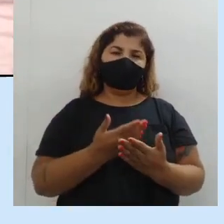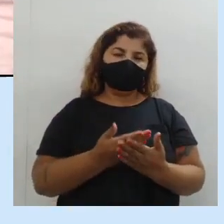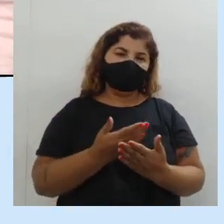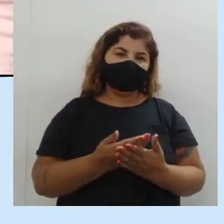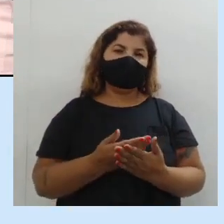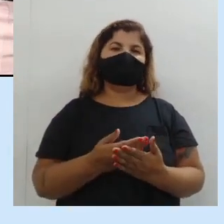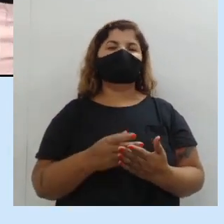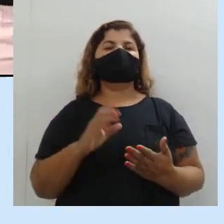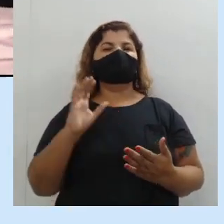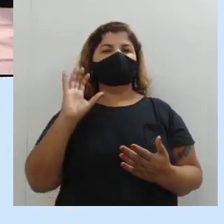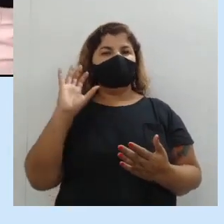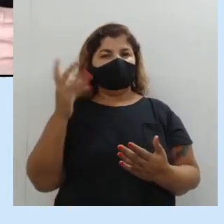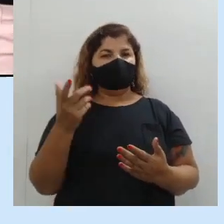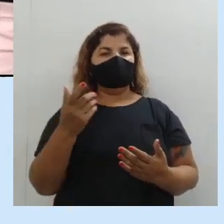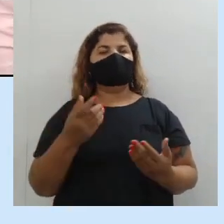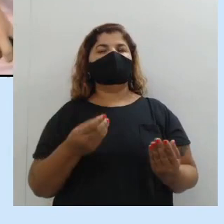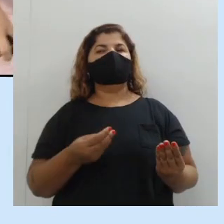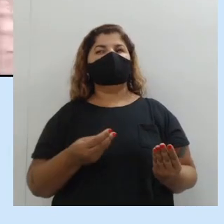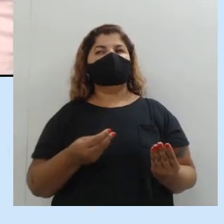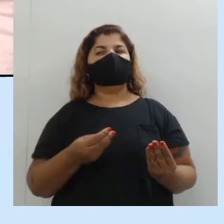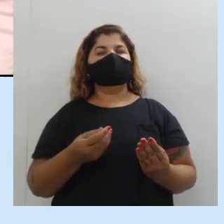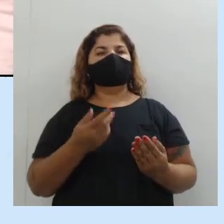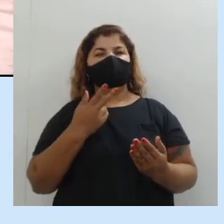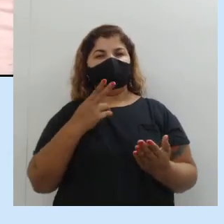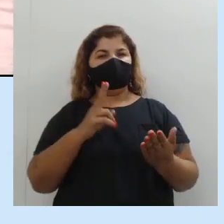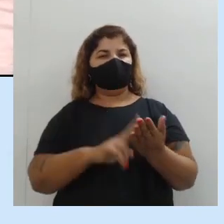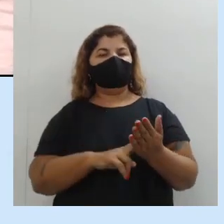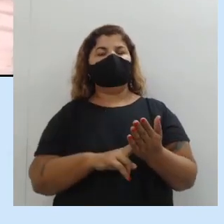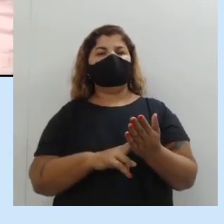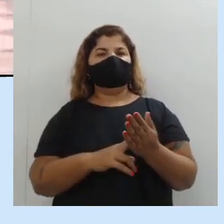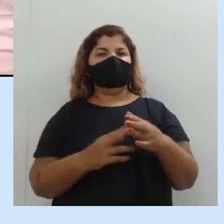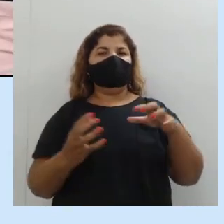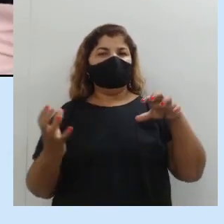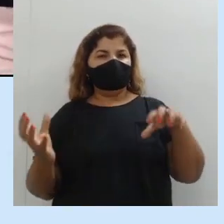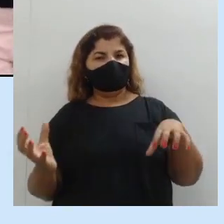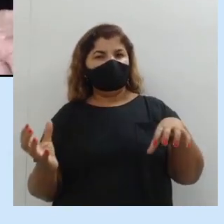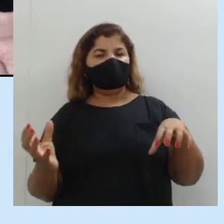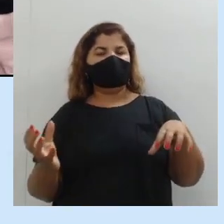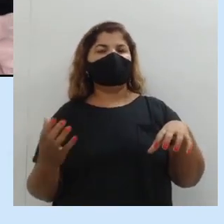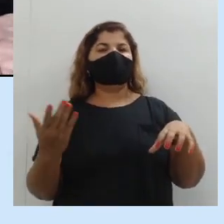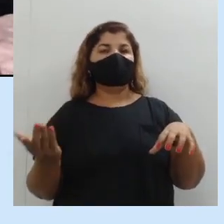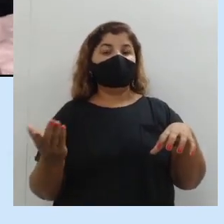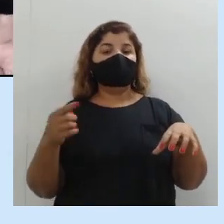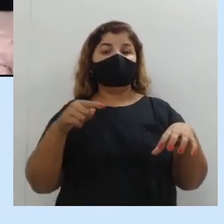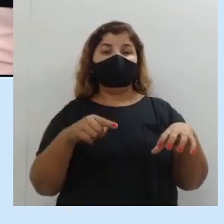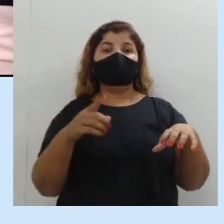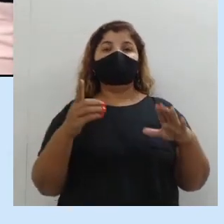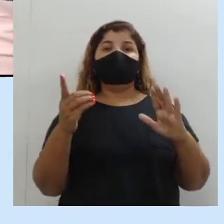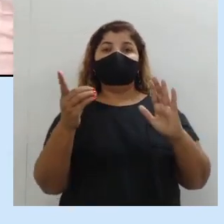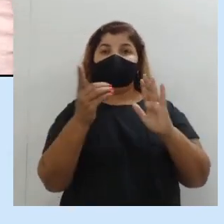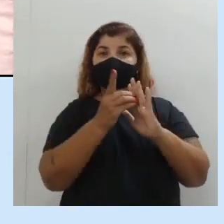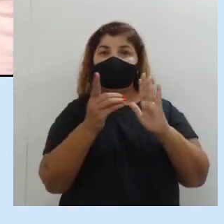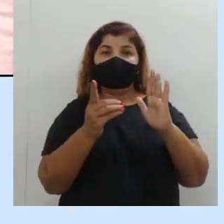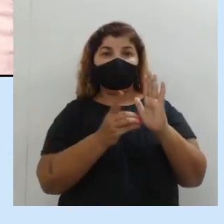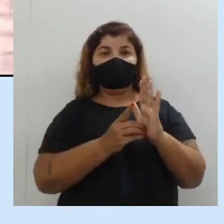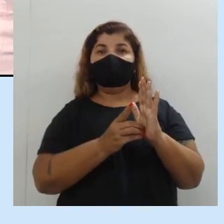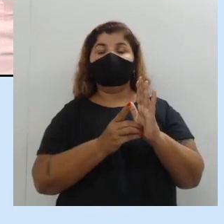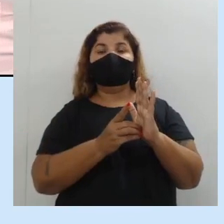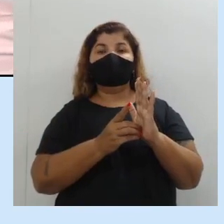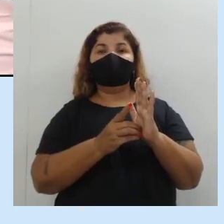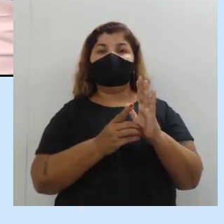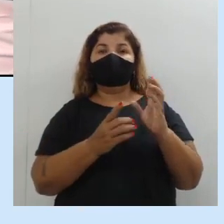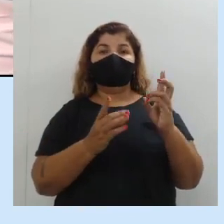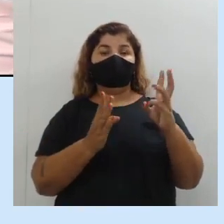aí ele decidiu enviar um requerimento ao Congresso Nacional para que este decrete o tupi-guarani como